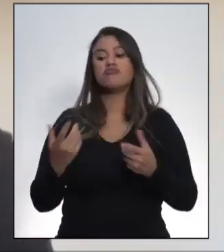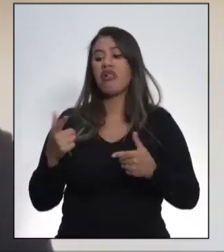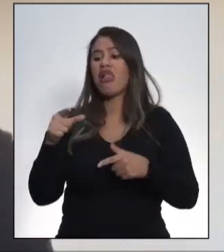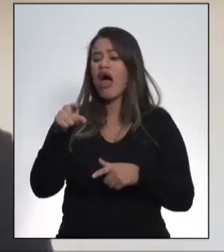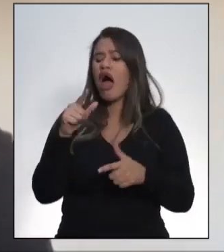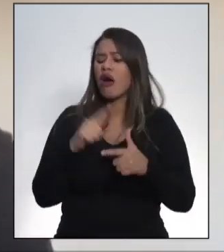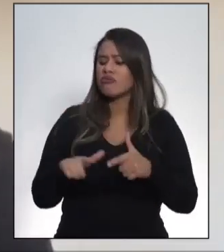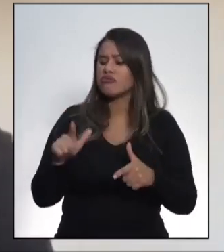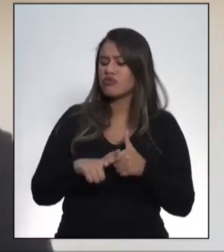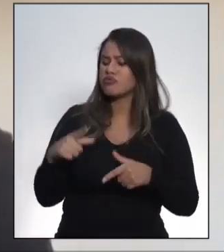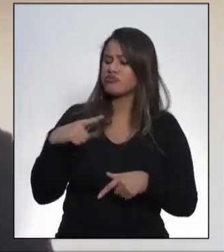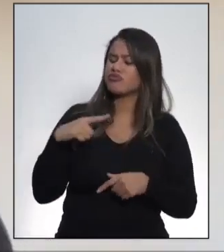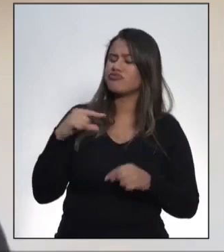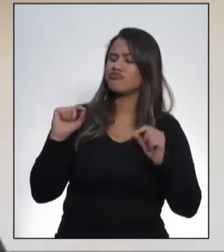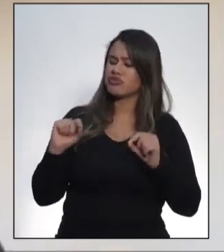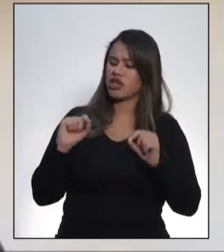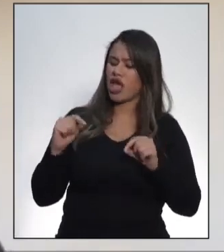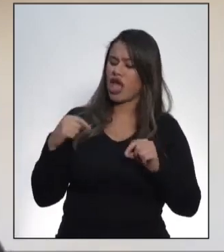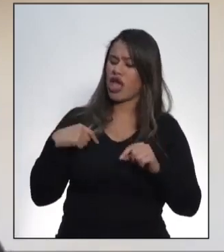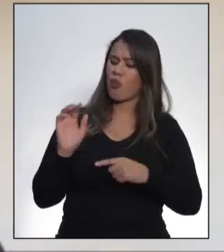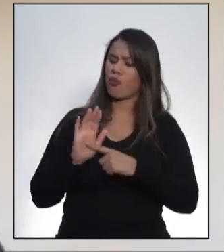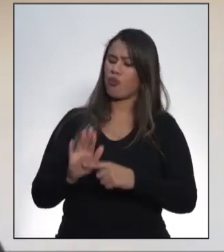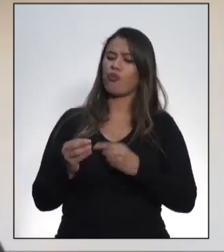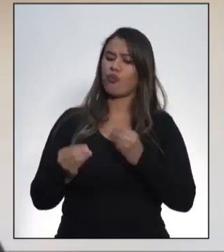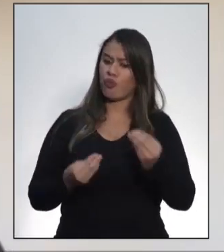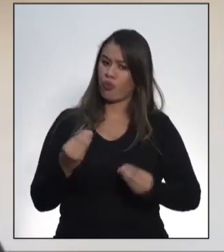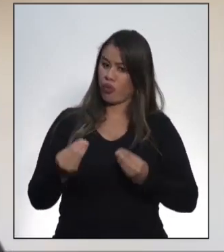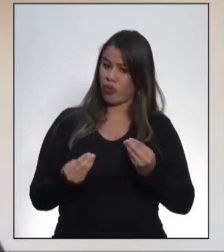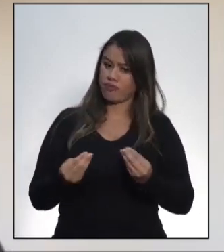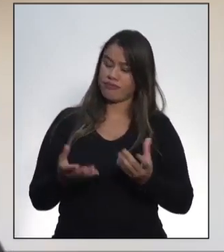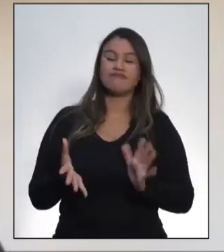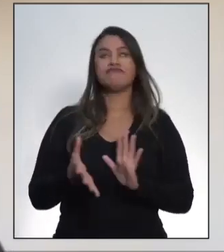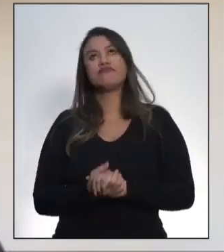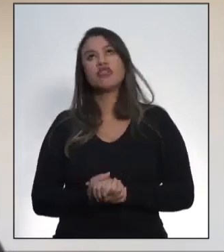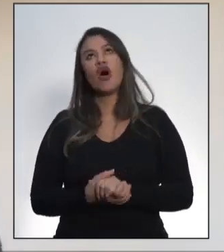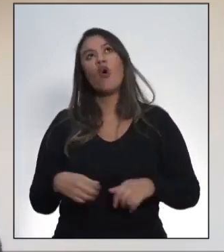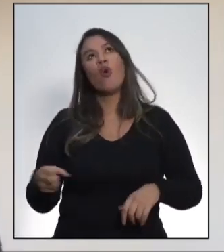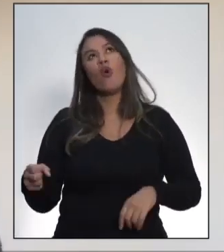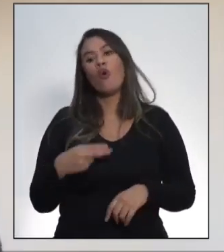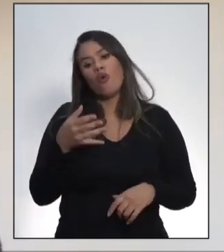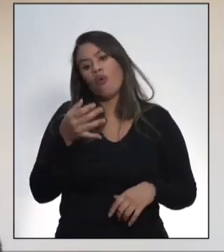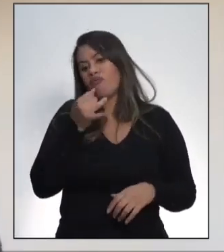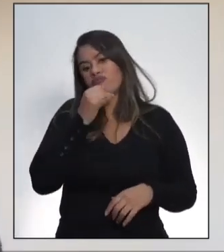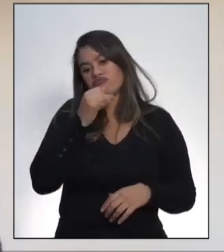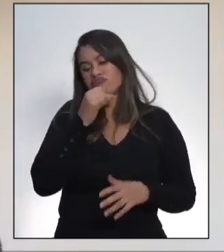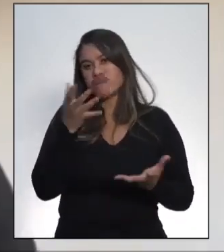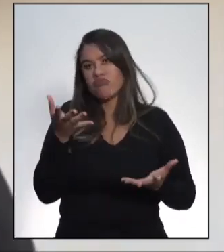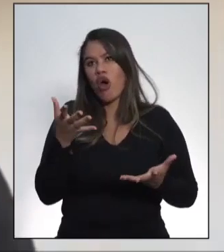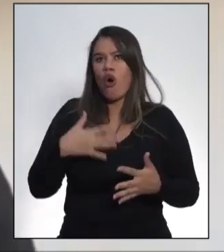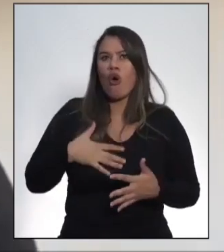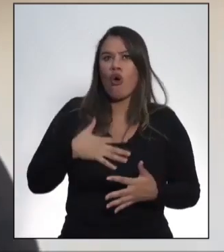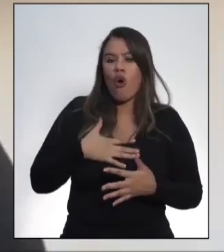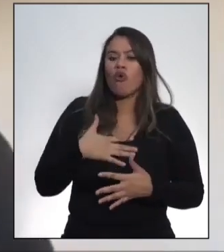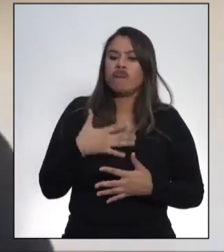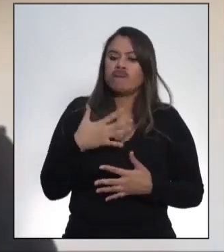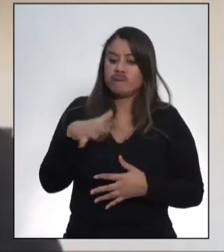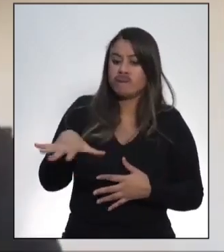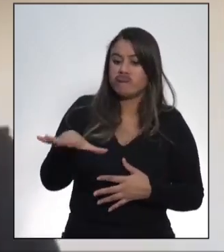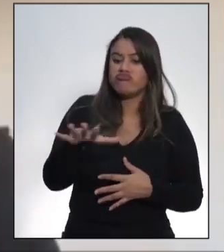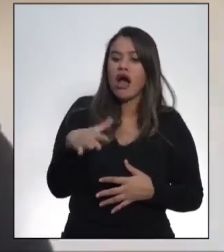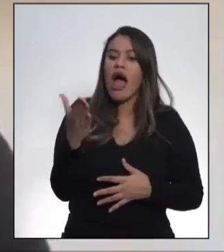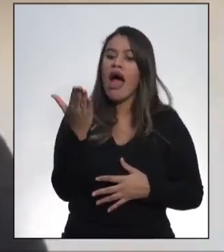Se você gosta do setor de alimentação, ou se você gosta do setor de games,